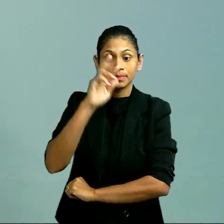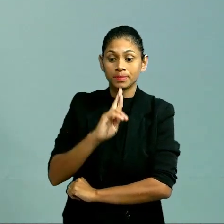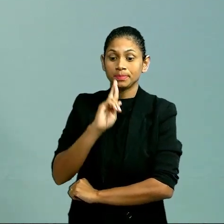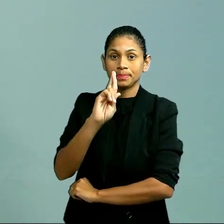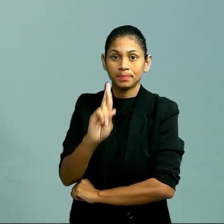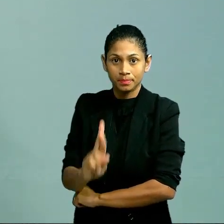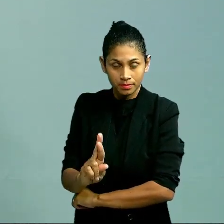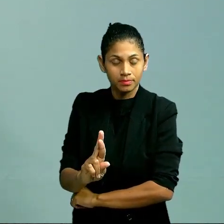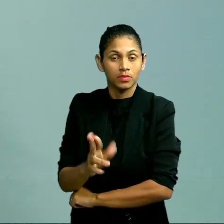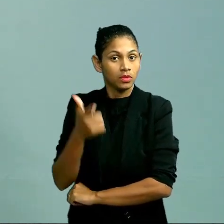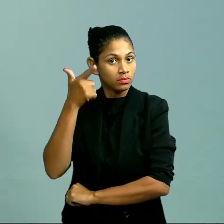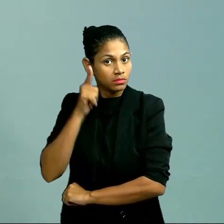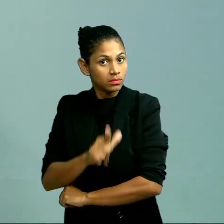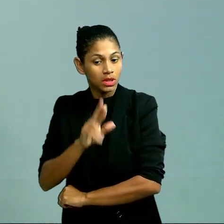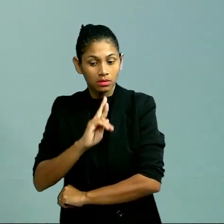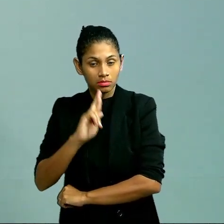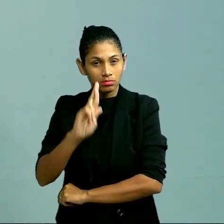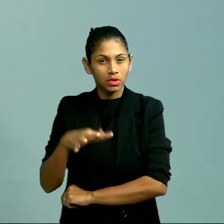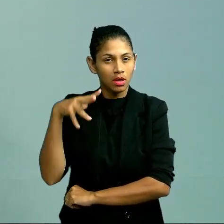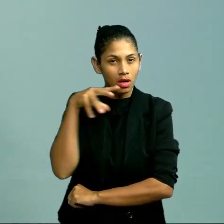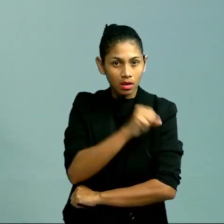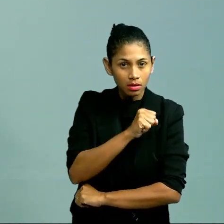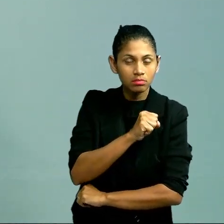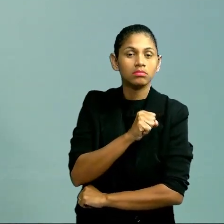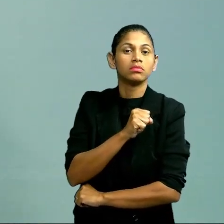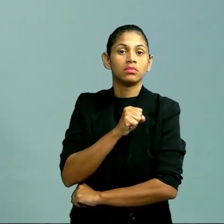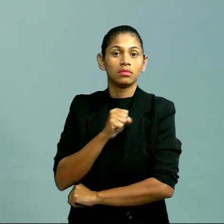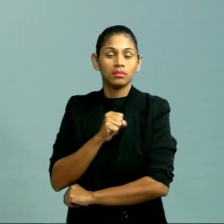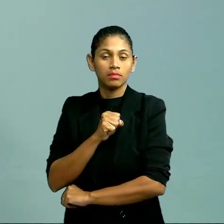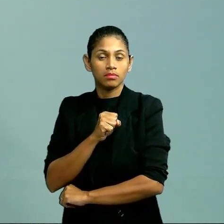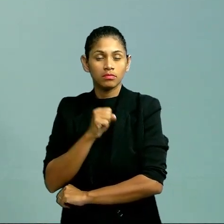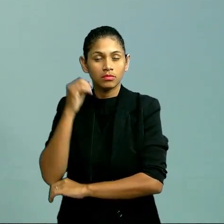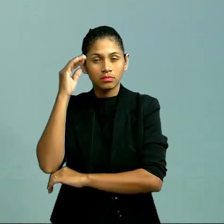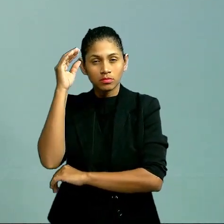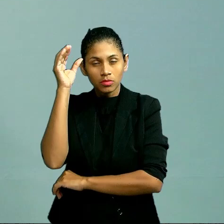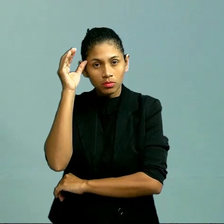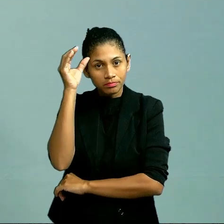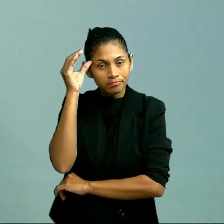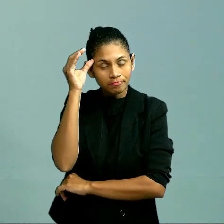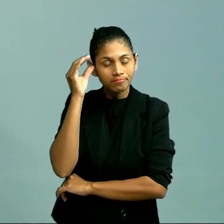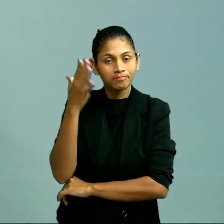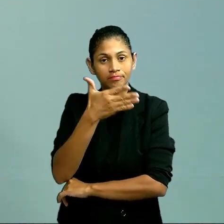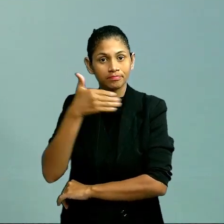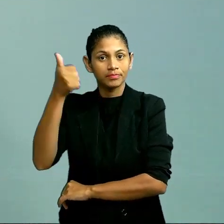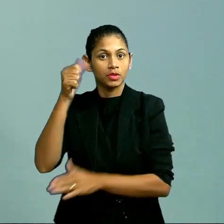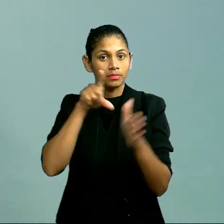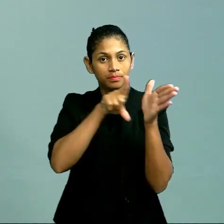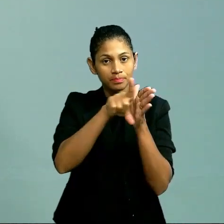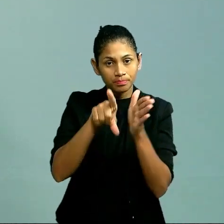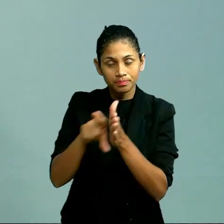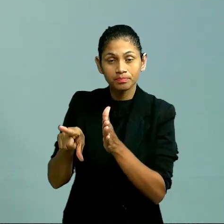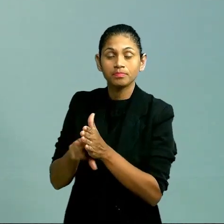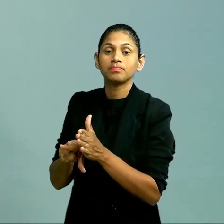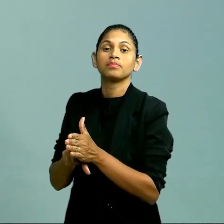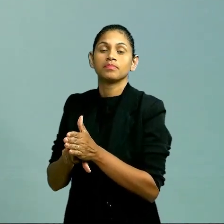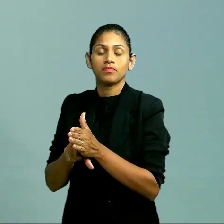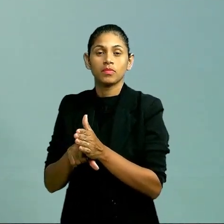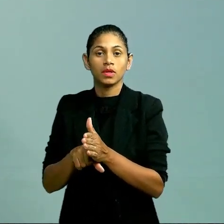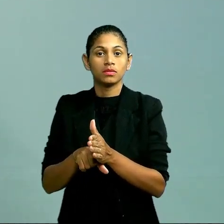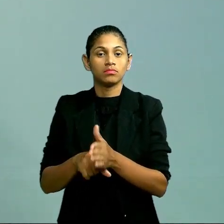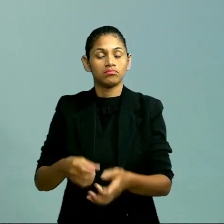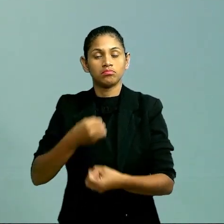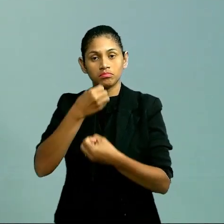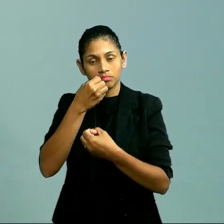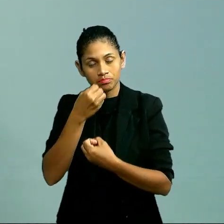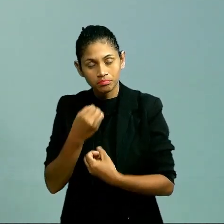você consegue resolver de forma mais rápida, você pode compreender melhor as questões, para que seja bem prático